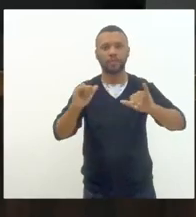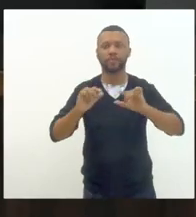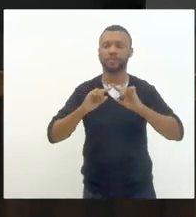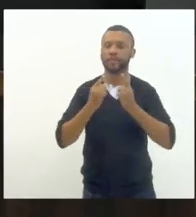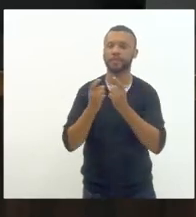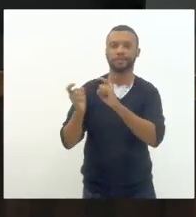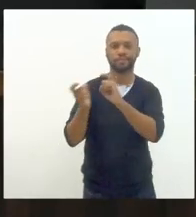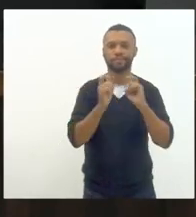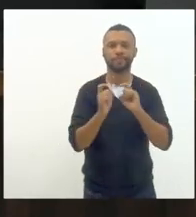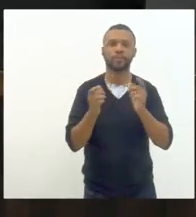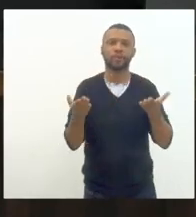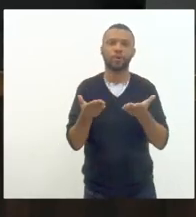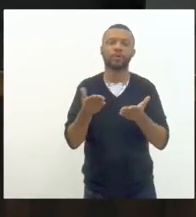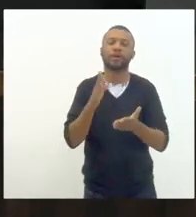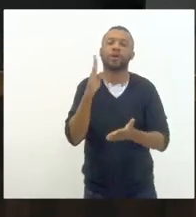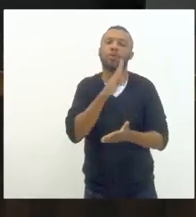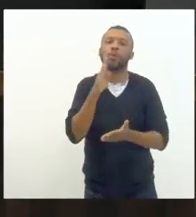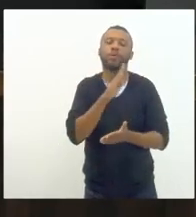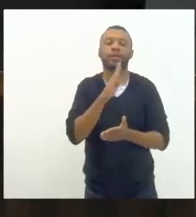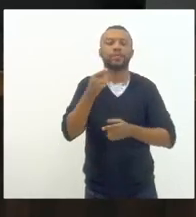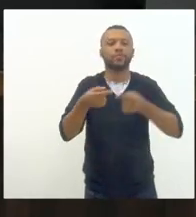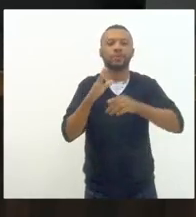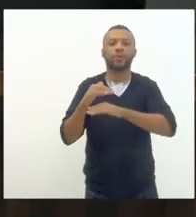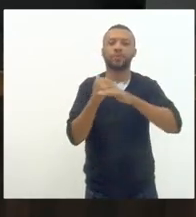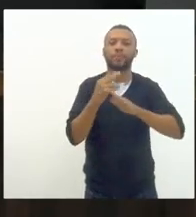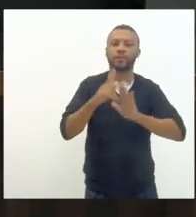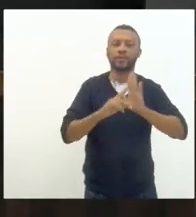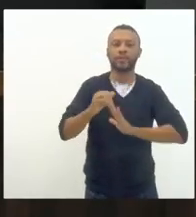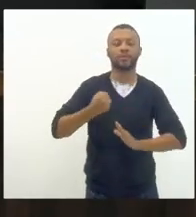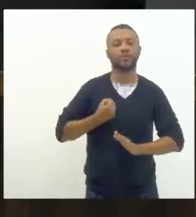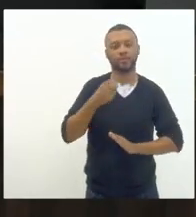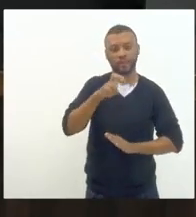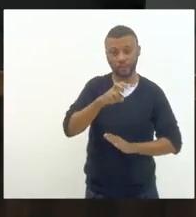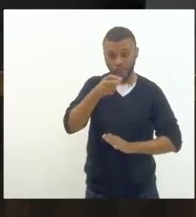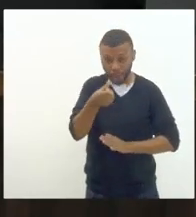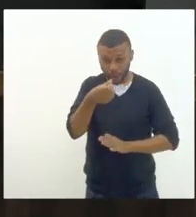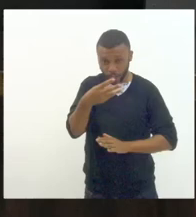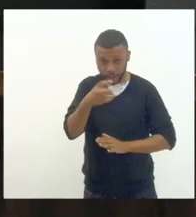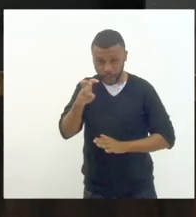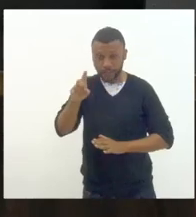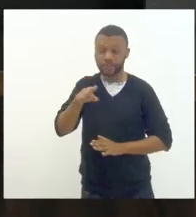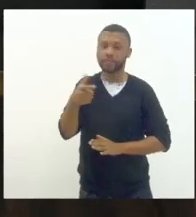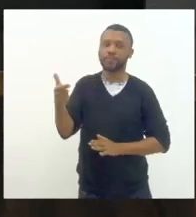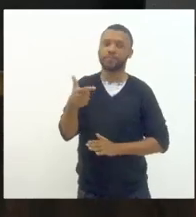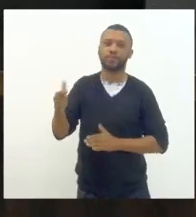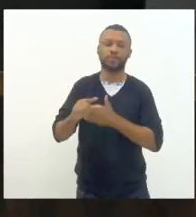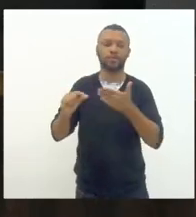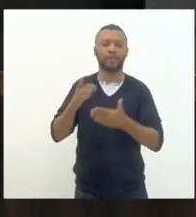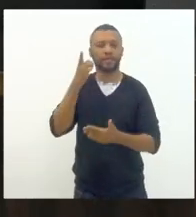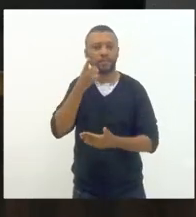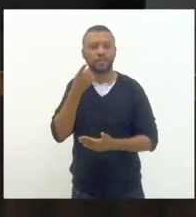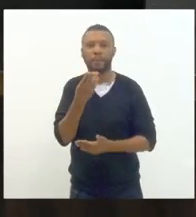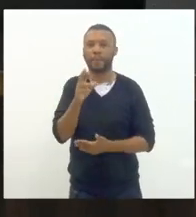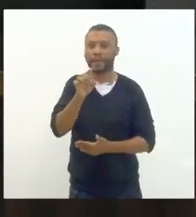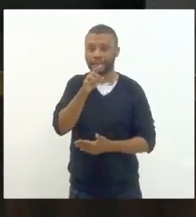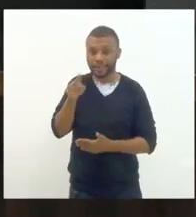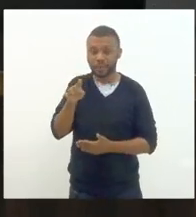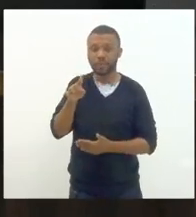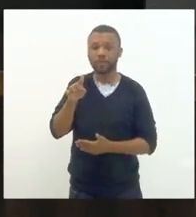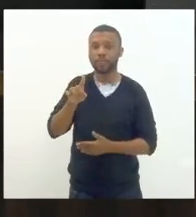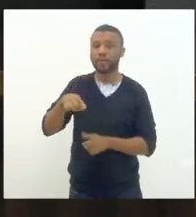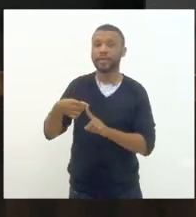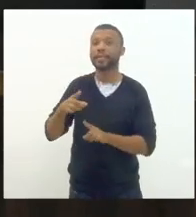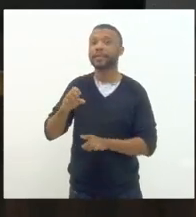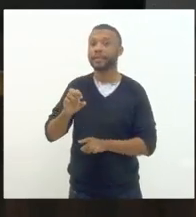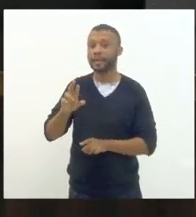30 de junho de 2022, em regime de urgência, em discussão única, projeto de lei 5.645 de 22, de autoria dos deputados Brazão e doutor Serginho,